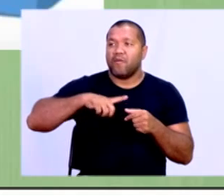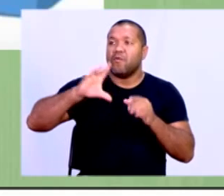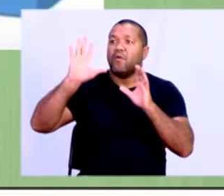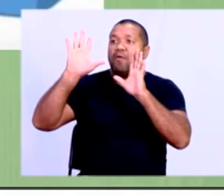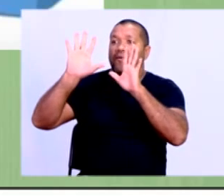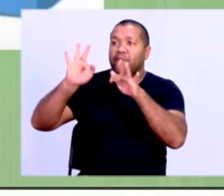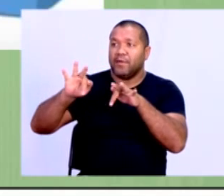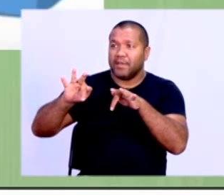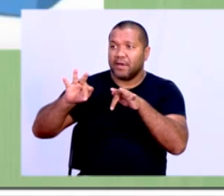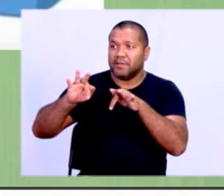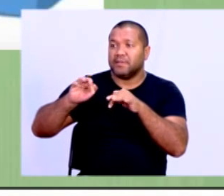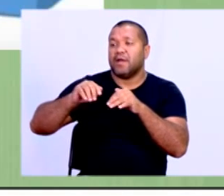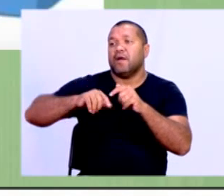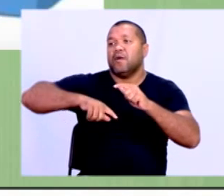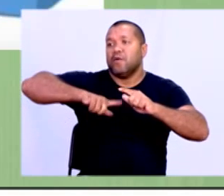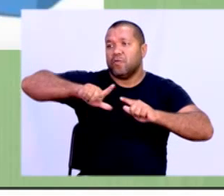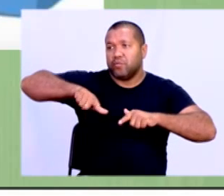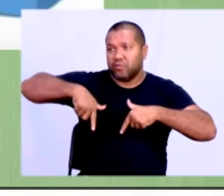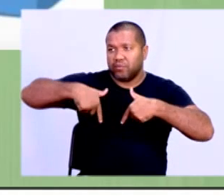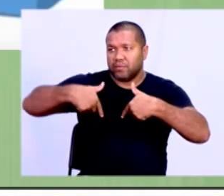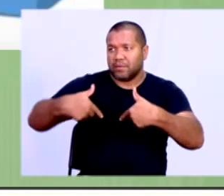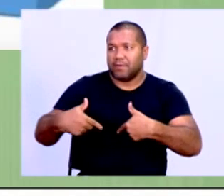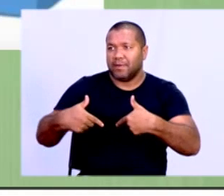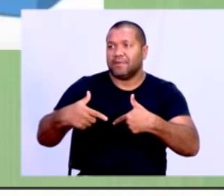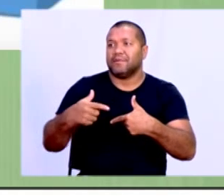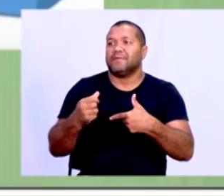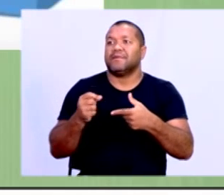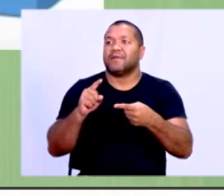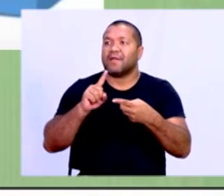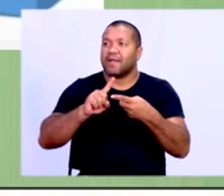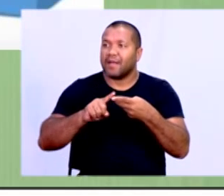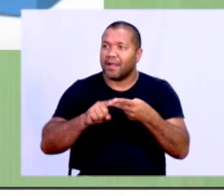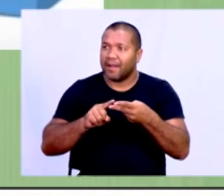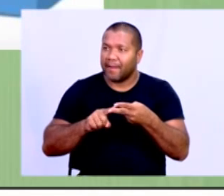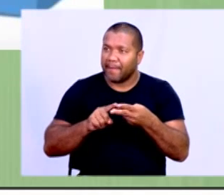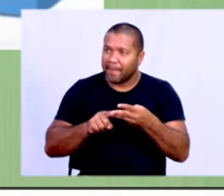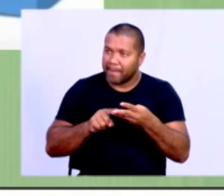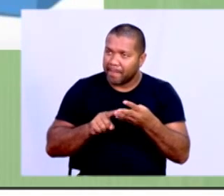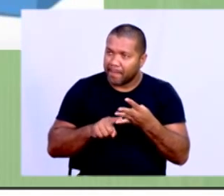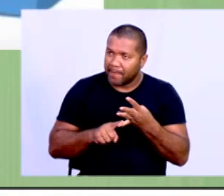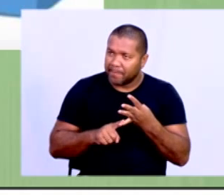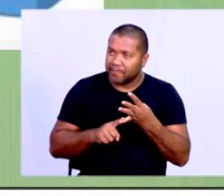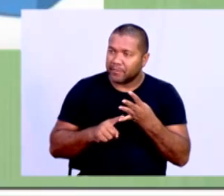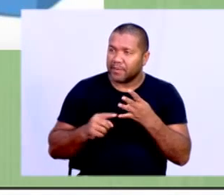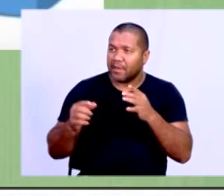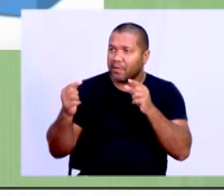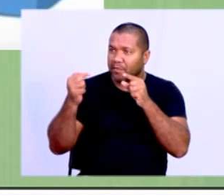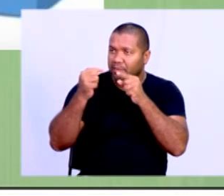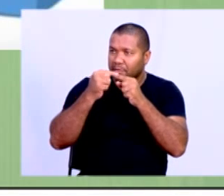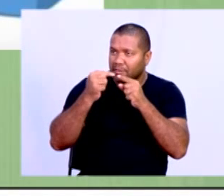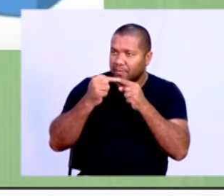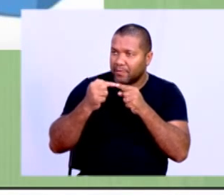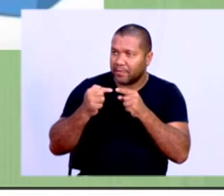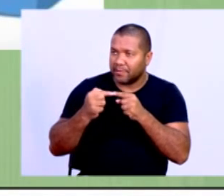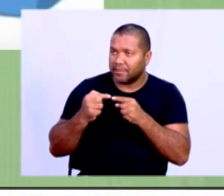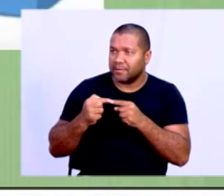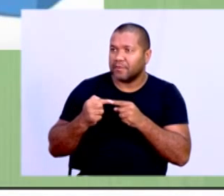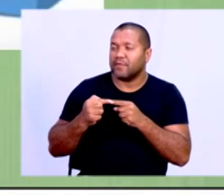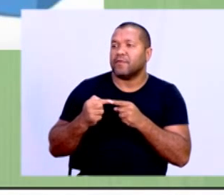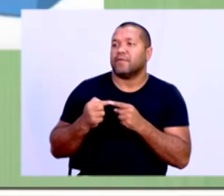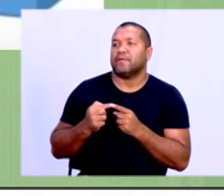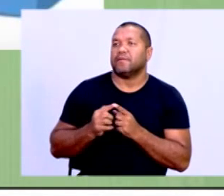as funcionalidades, ele vai implementar as funcionalidades de acordo com as prioridades que foram